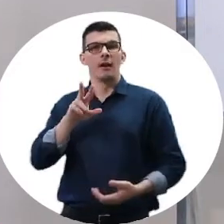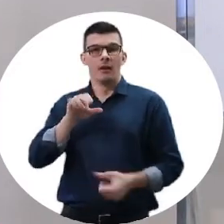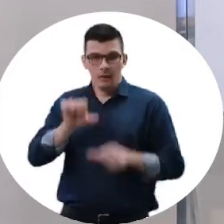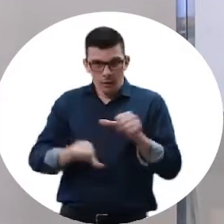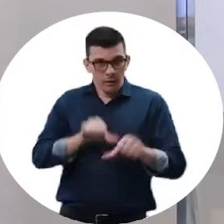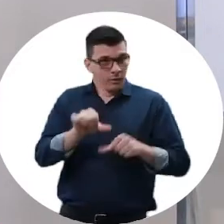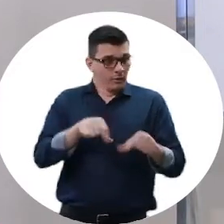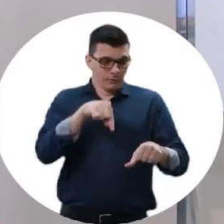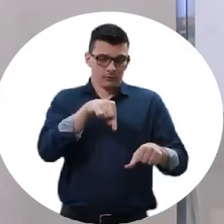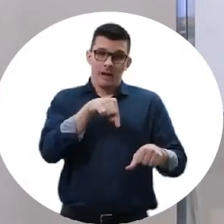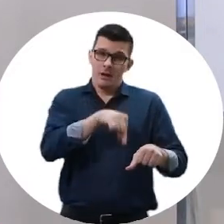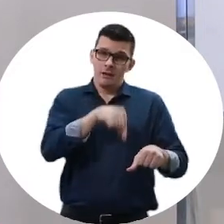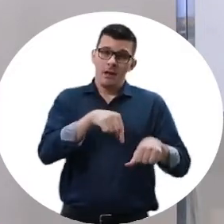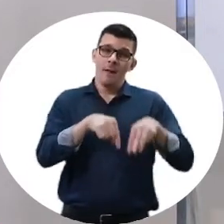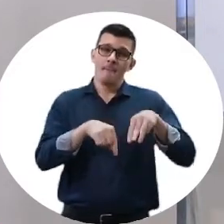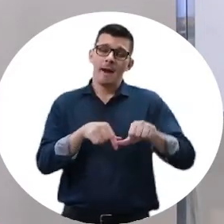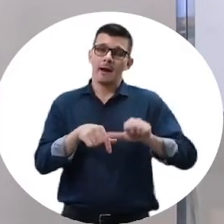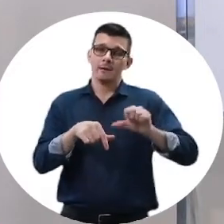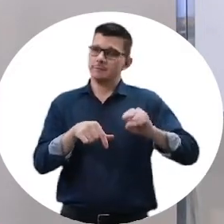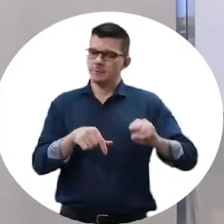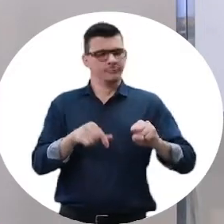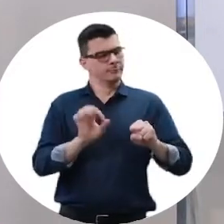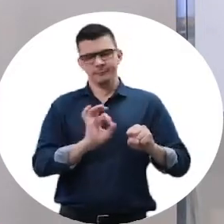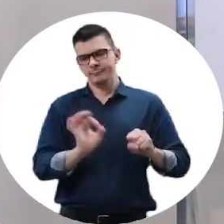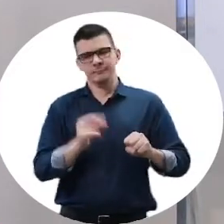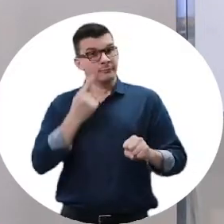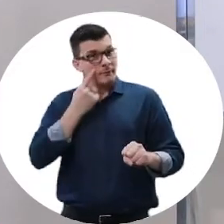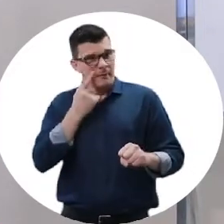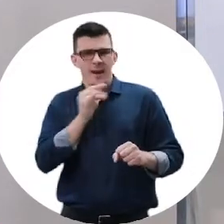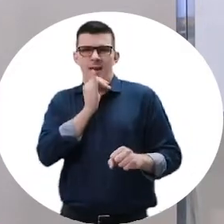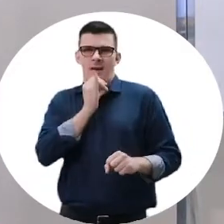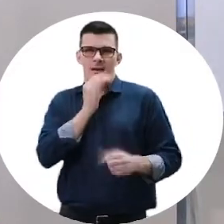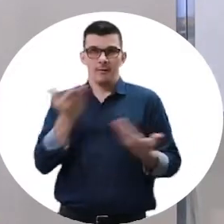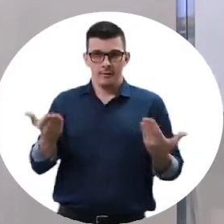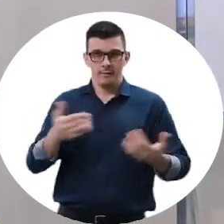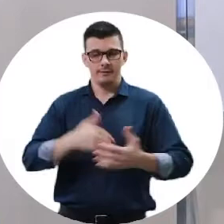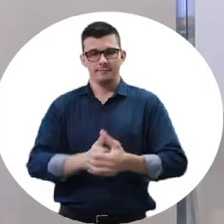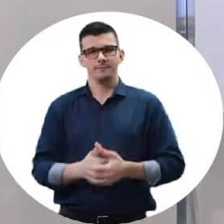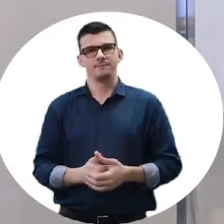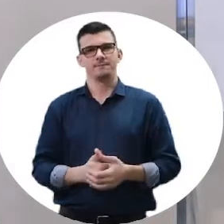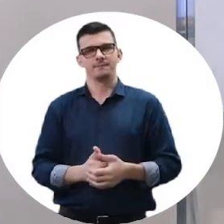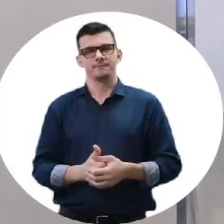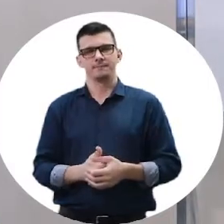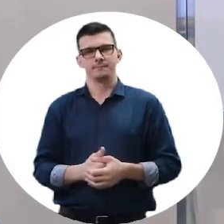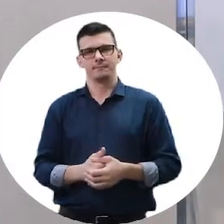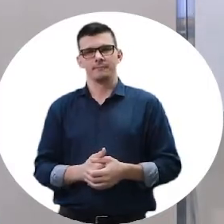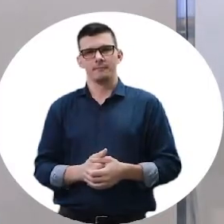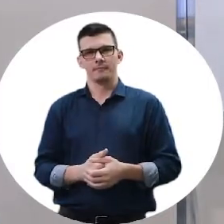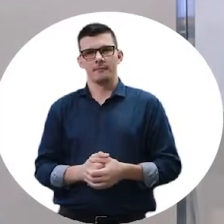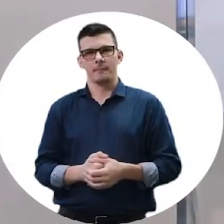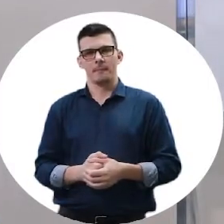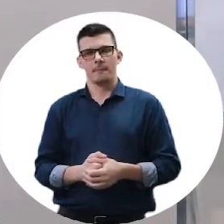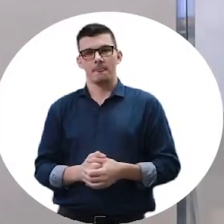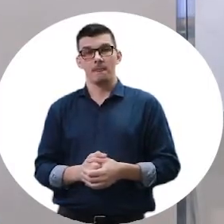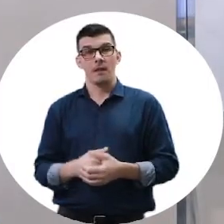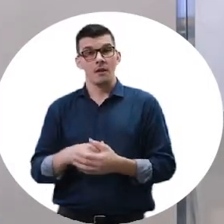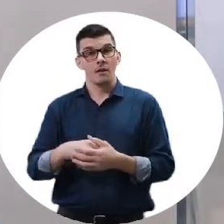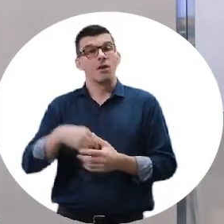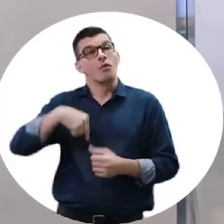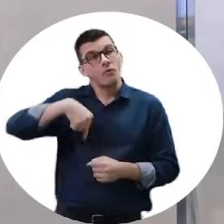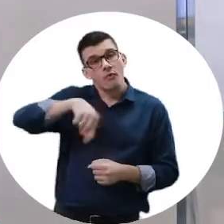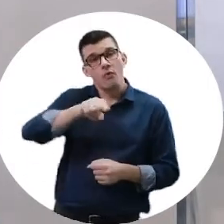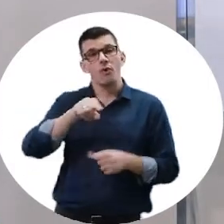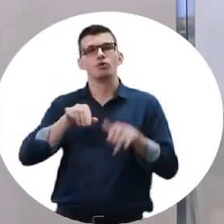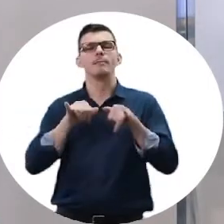Peso muda, a massa não. Quer ver uma situaçãozinha? Nós falamos errado. Você vai no supermercado e fala